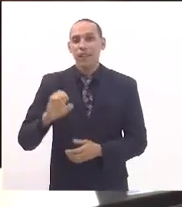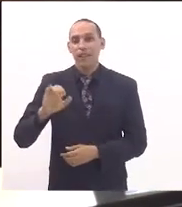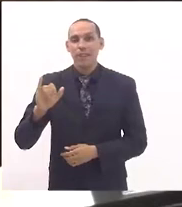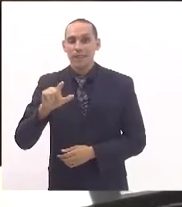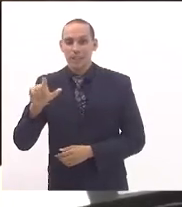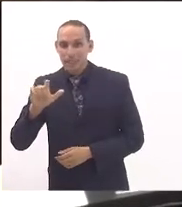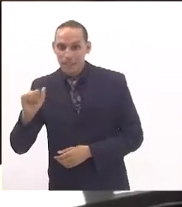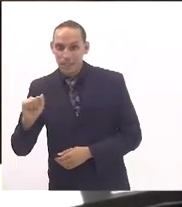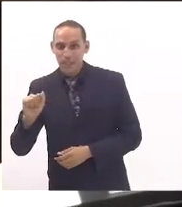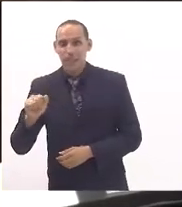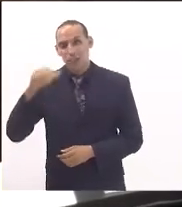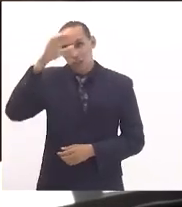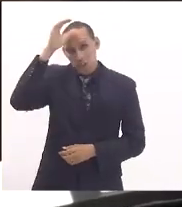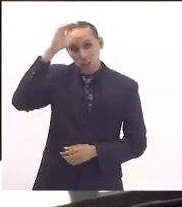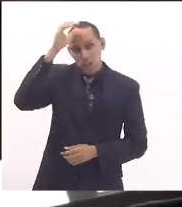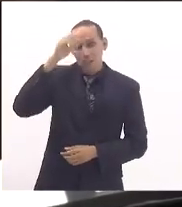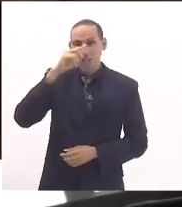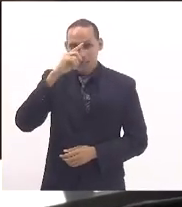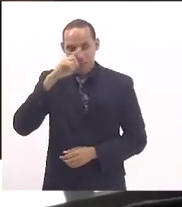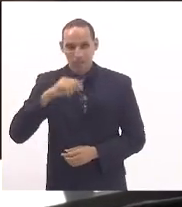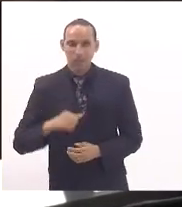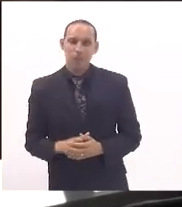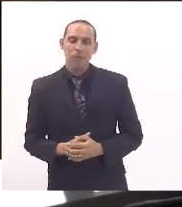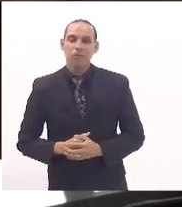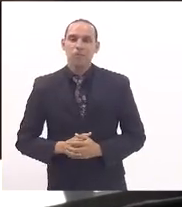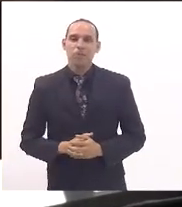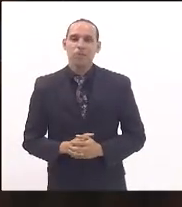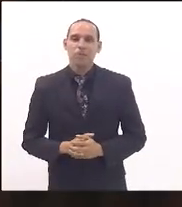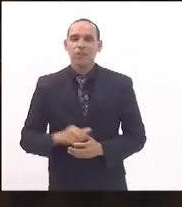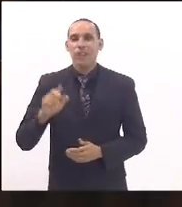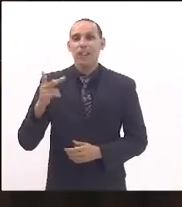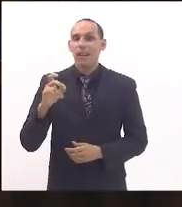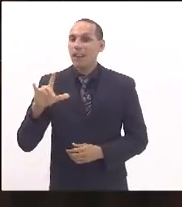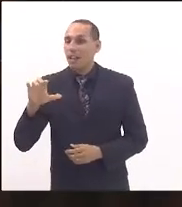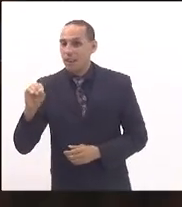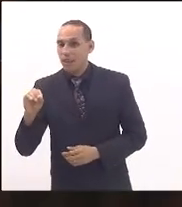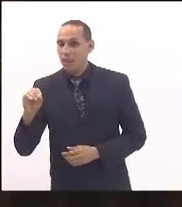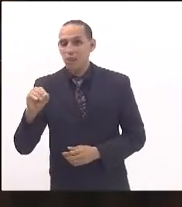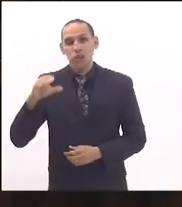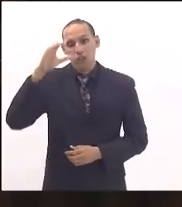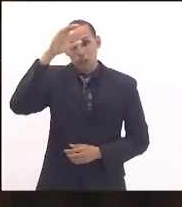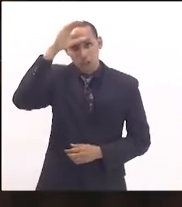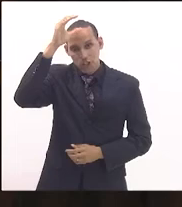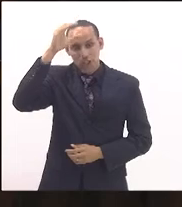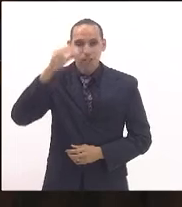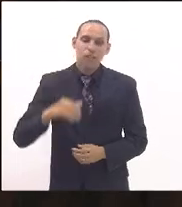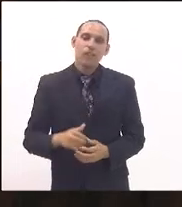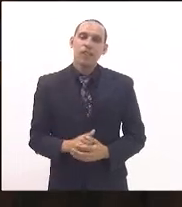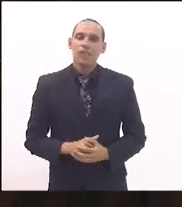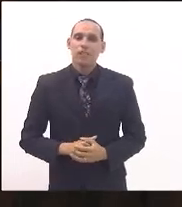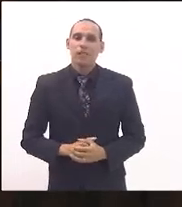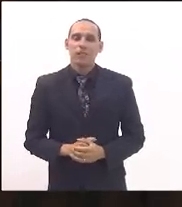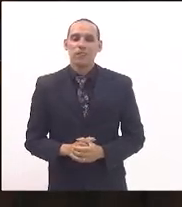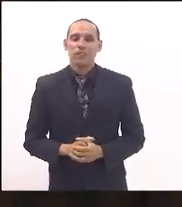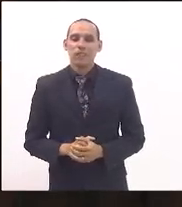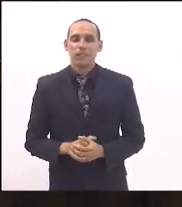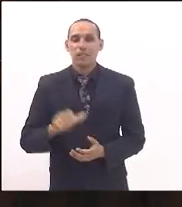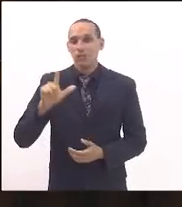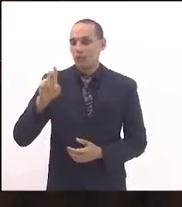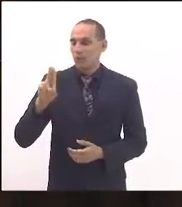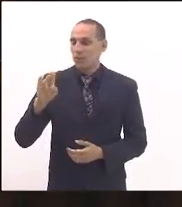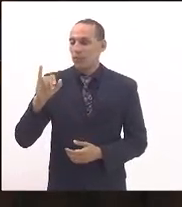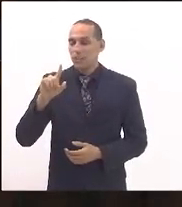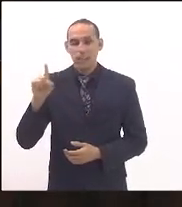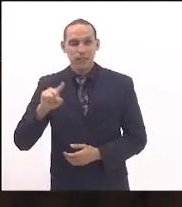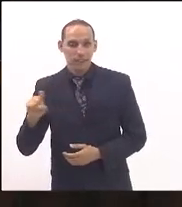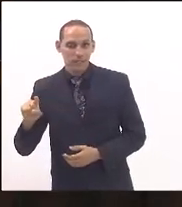Costa esteve tia o Hélio Esteves tio Luiz